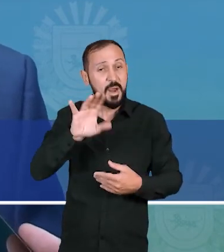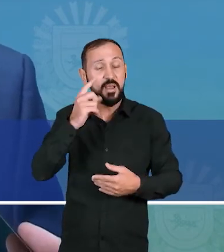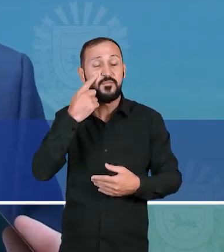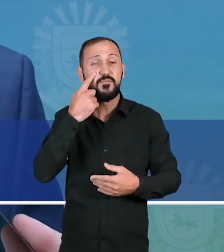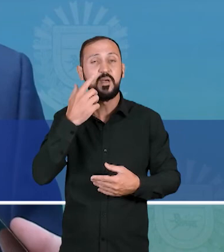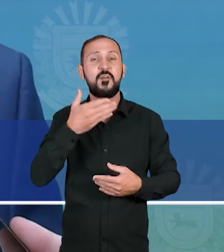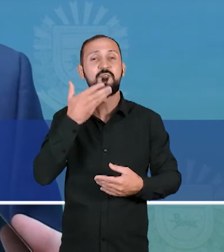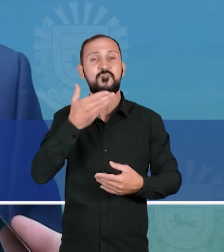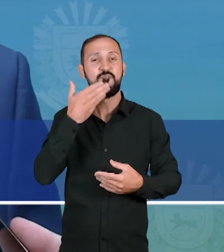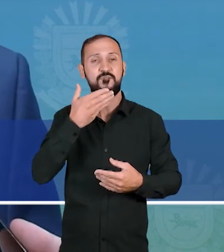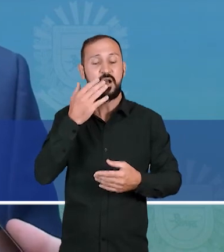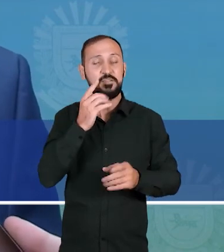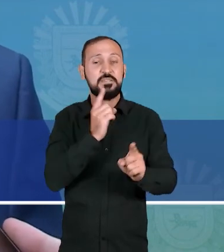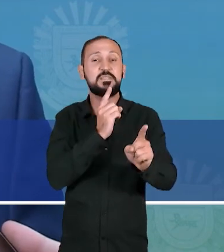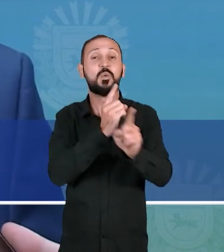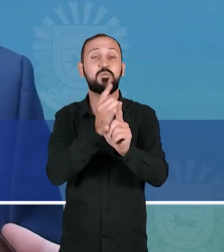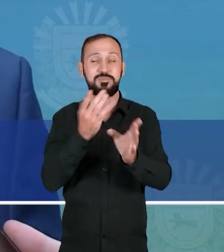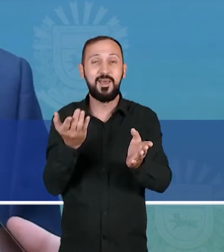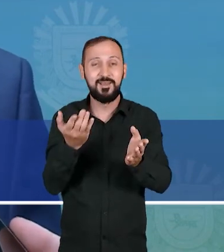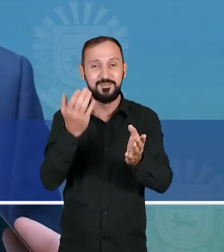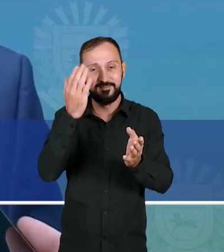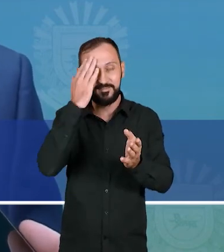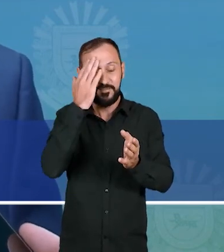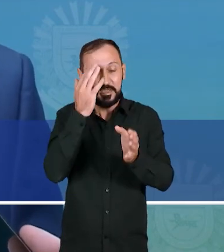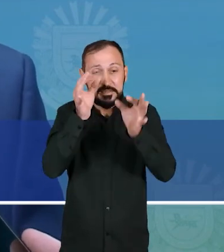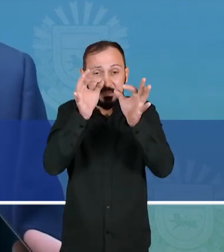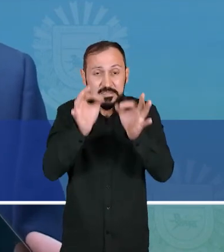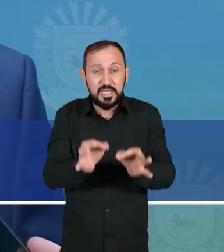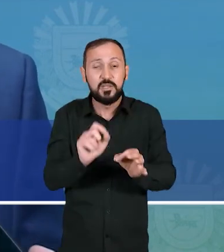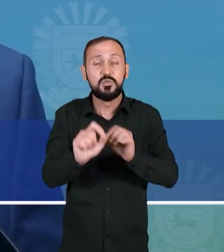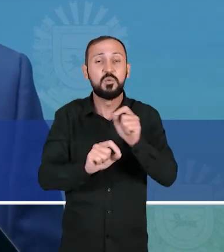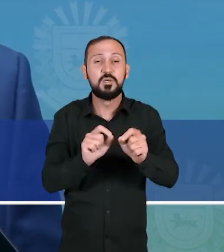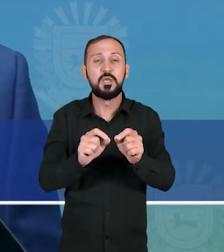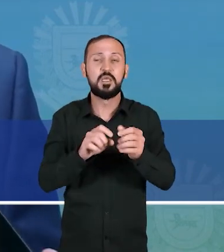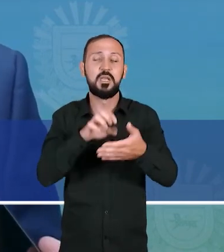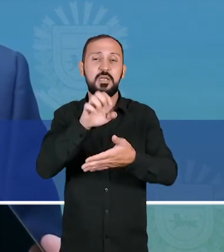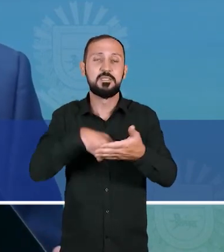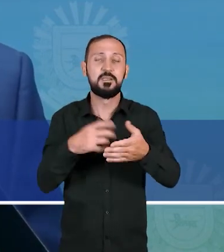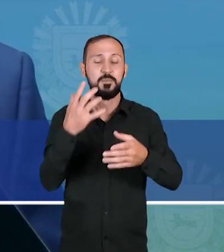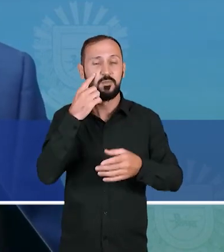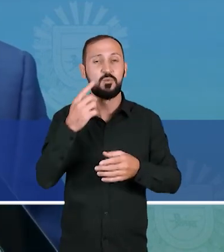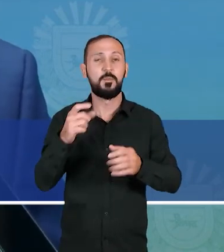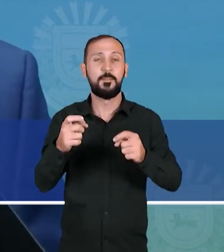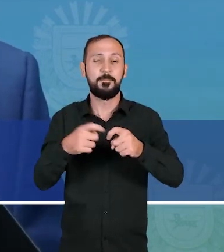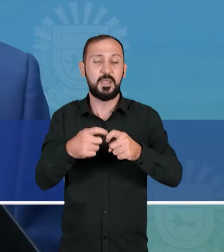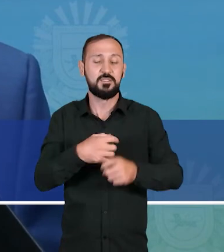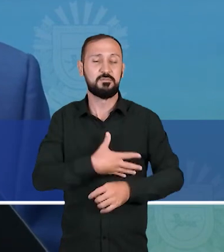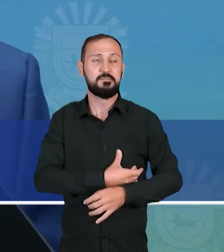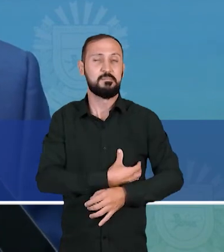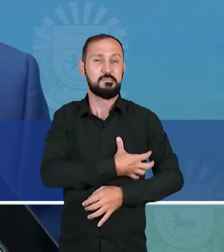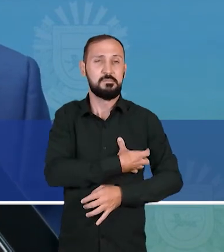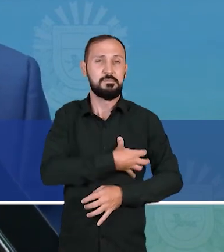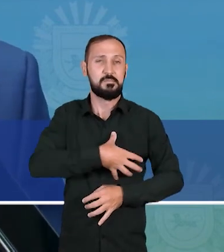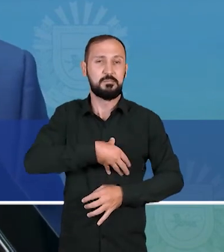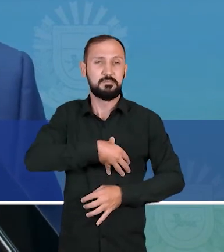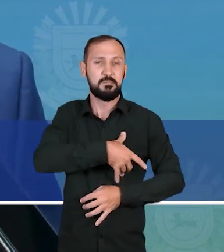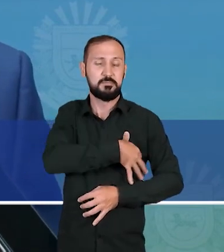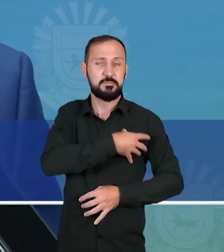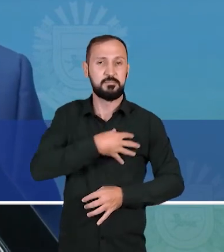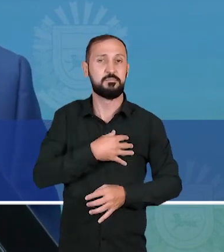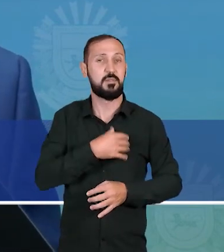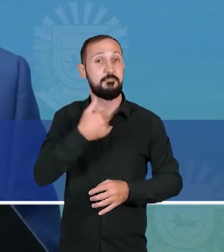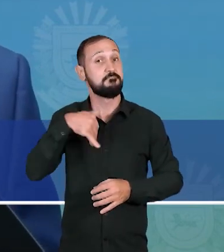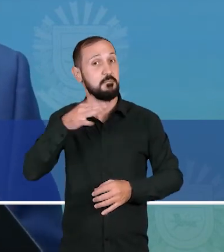mais fácil o diagnóstico, muito mais preciso do que o exame manual do médico. Então,